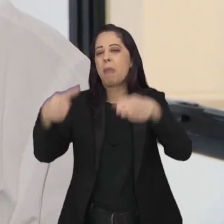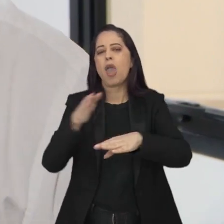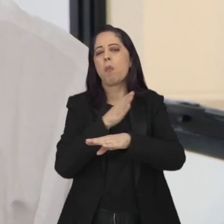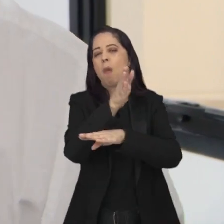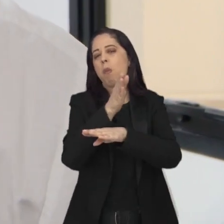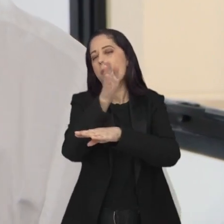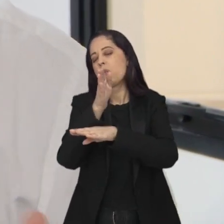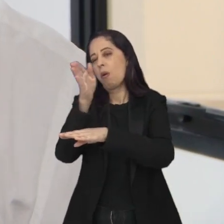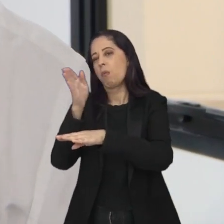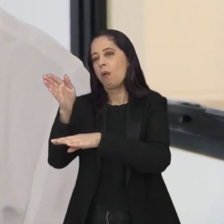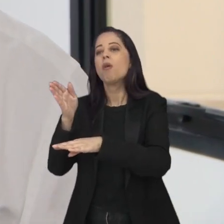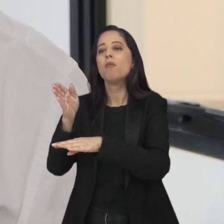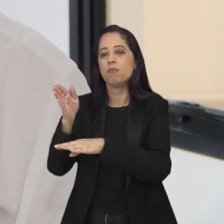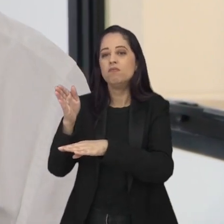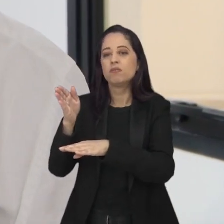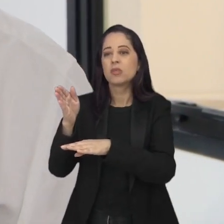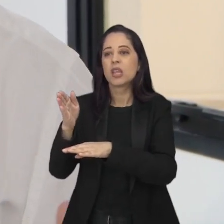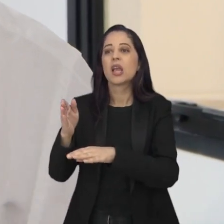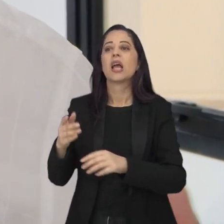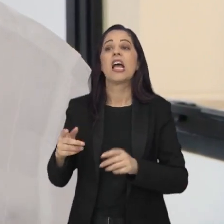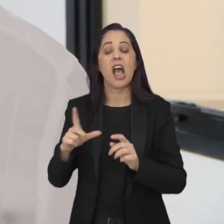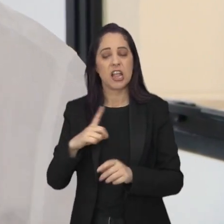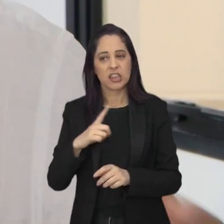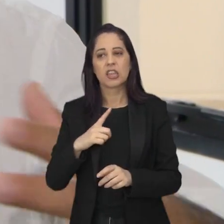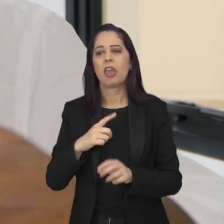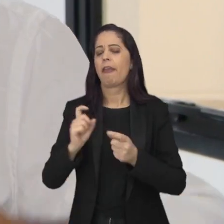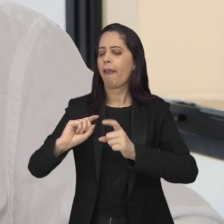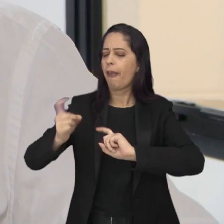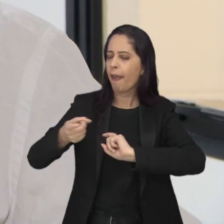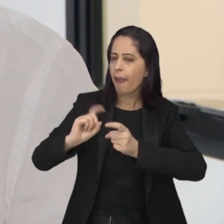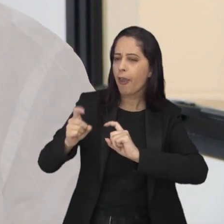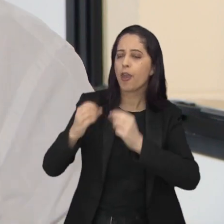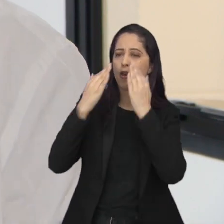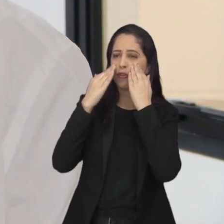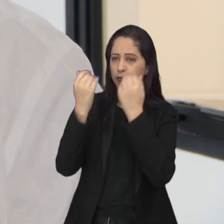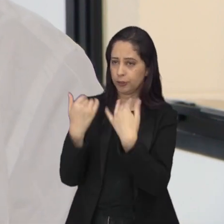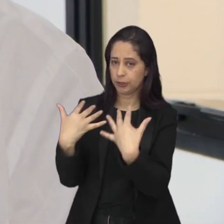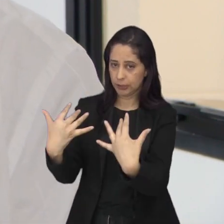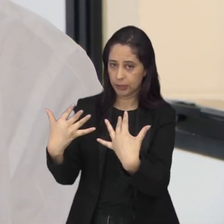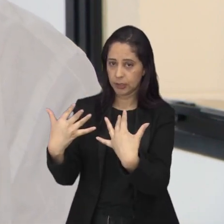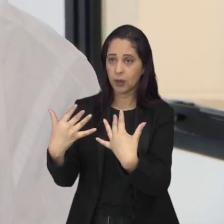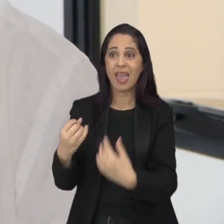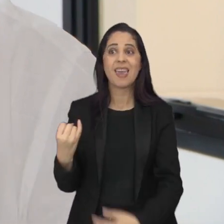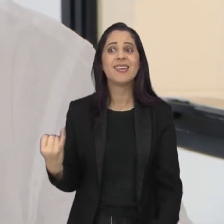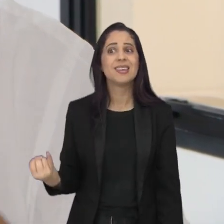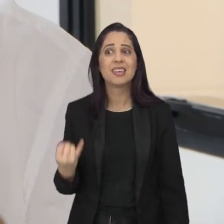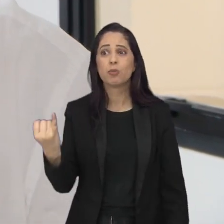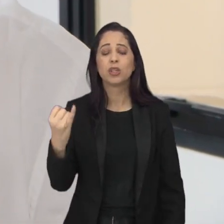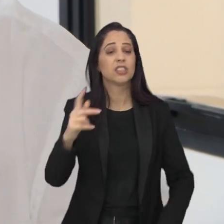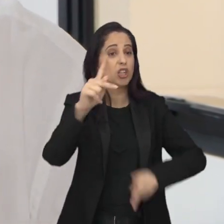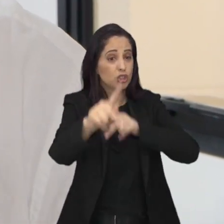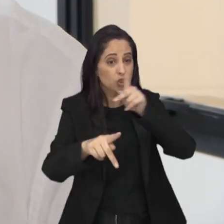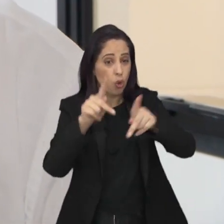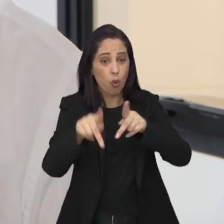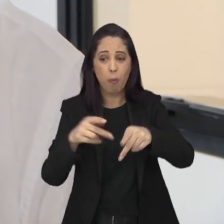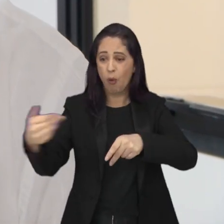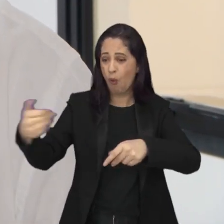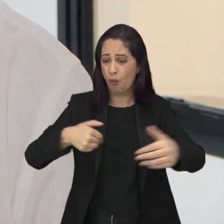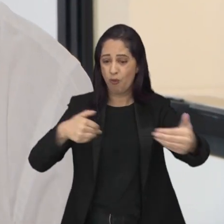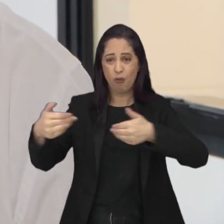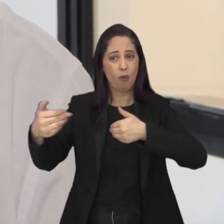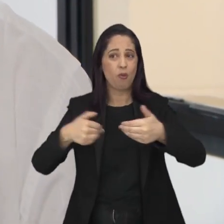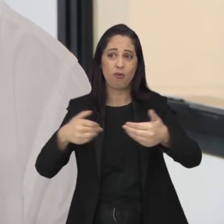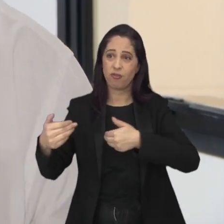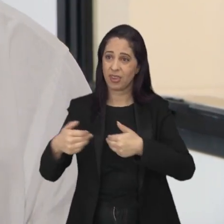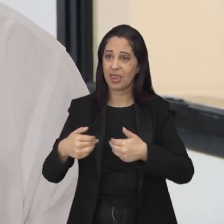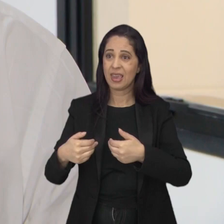cidade. Nós temos calendários de audiências públicas quando essas leis vêm para o plenário para serem apreciadas. E é muito importante que a população